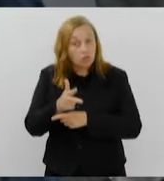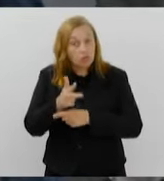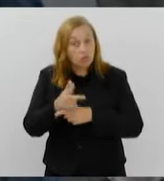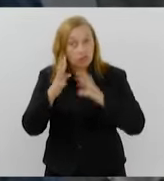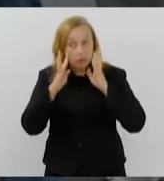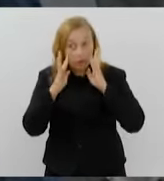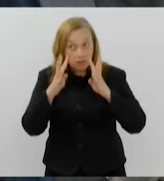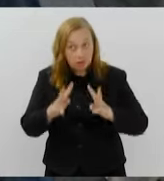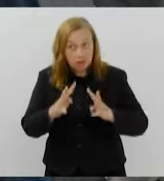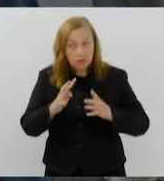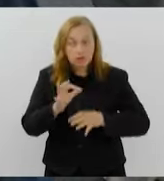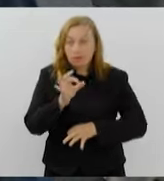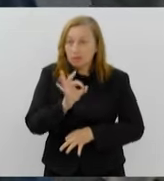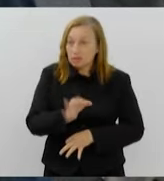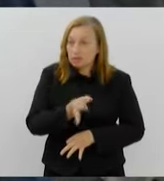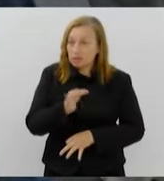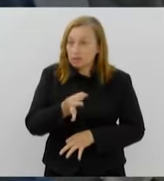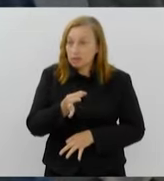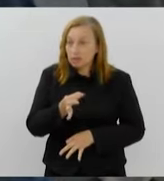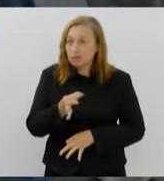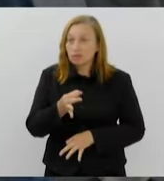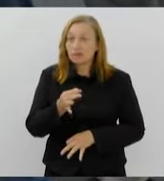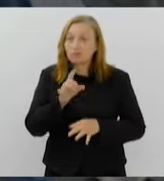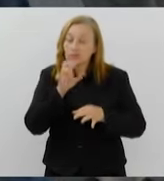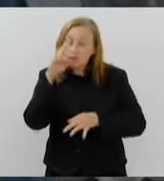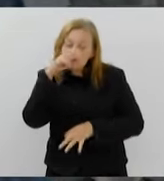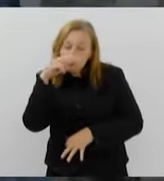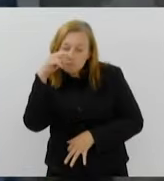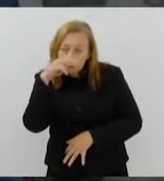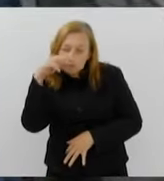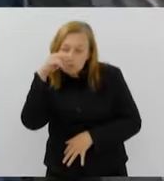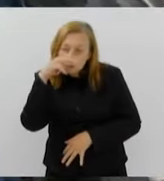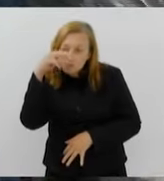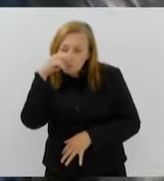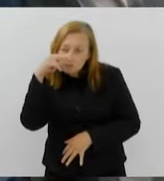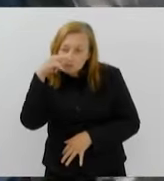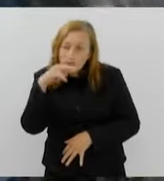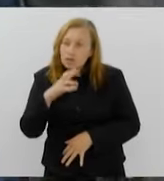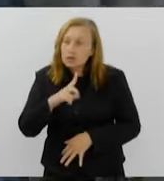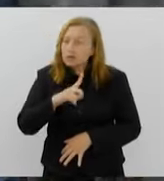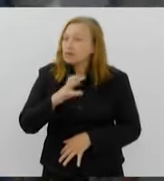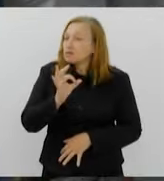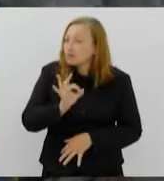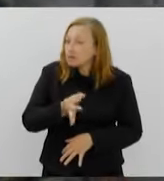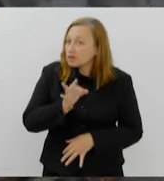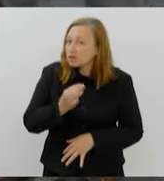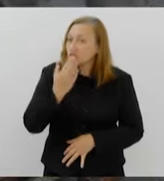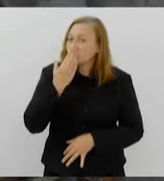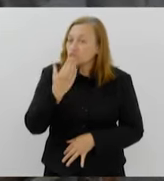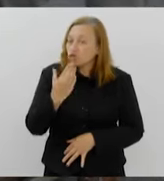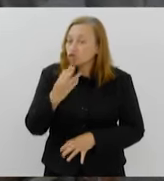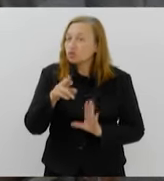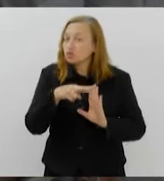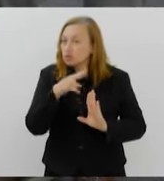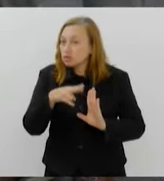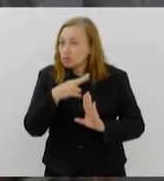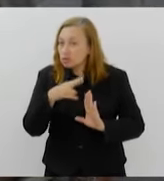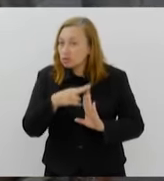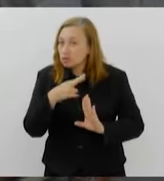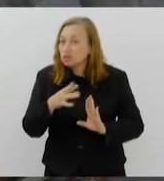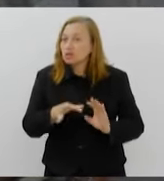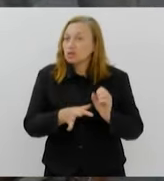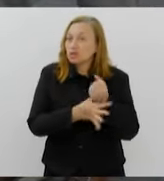atenção Certamente ele vai ser perado certamente vai ter algum tipo de resolução das forças de